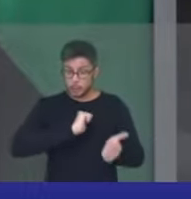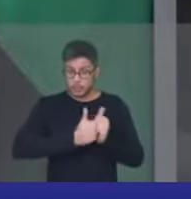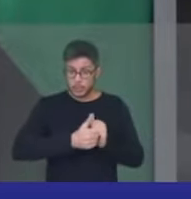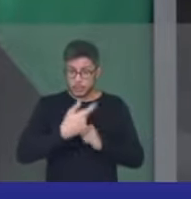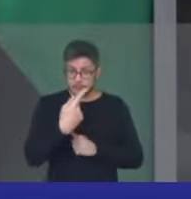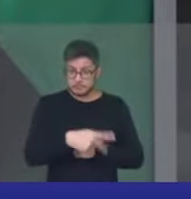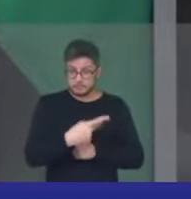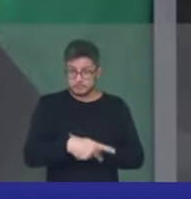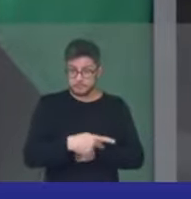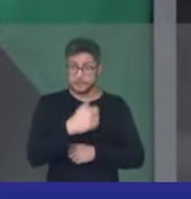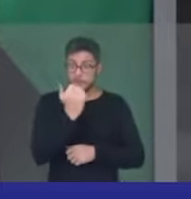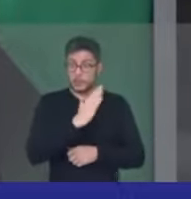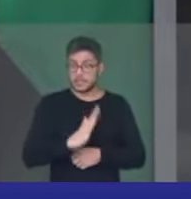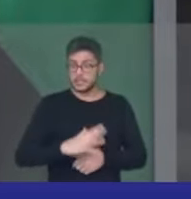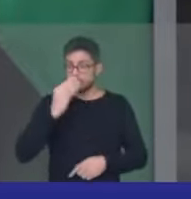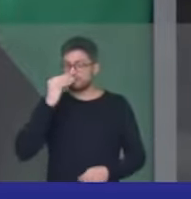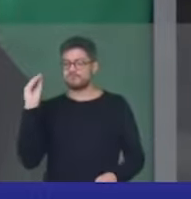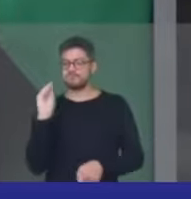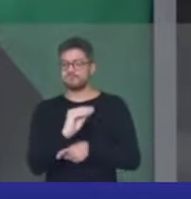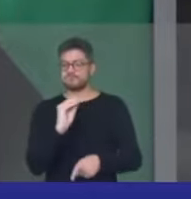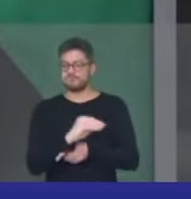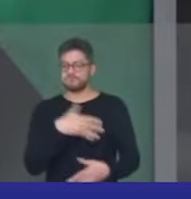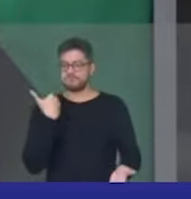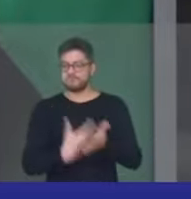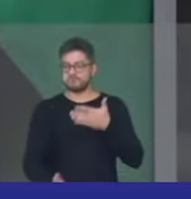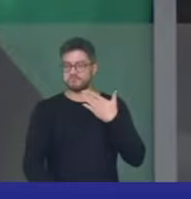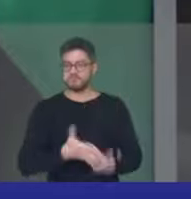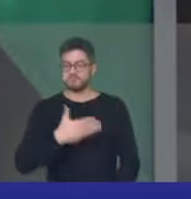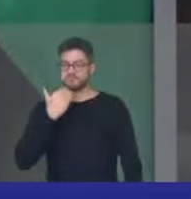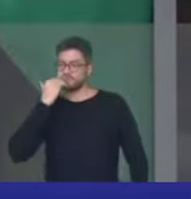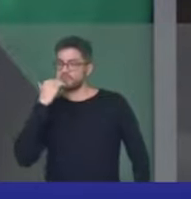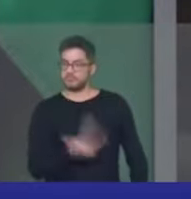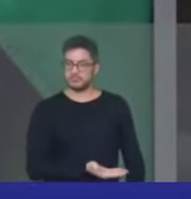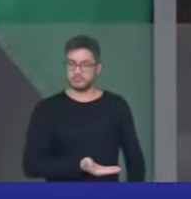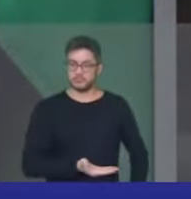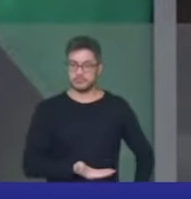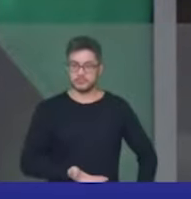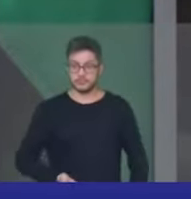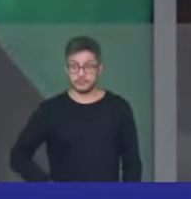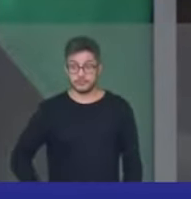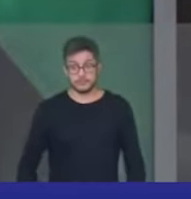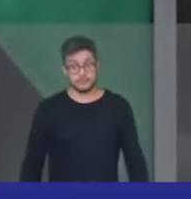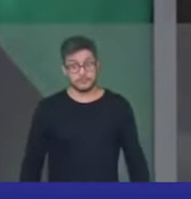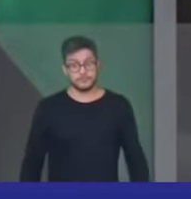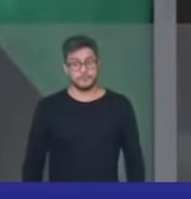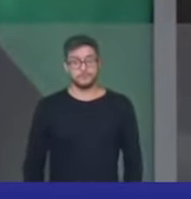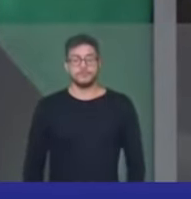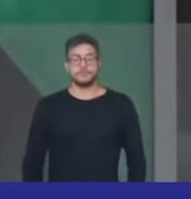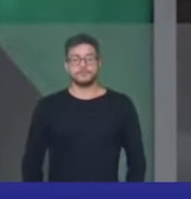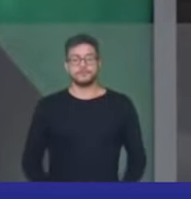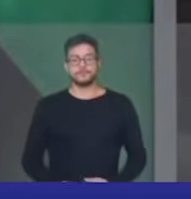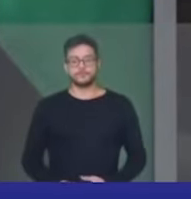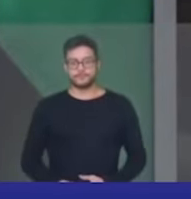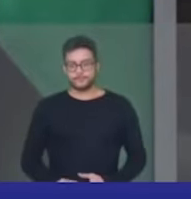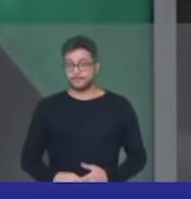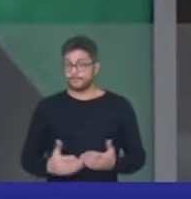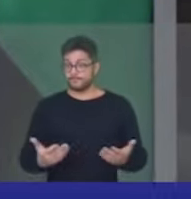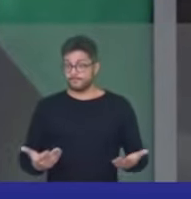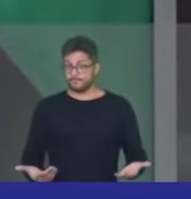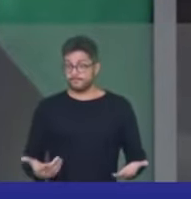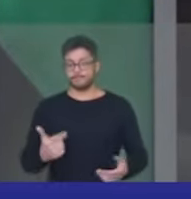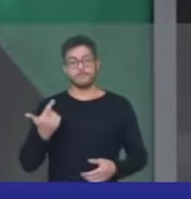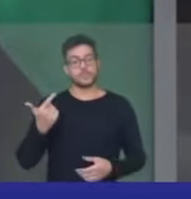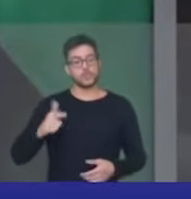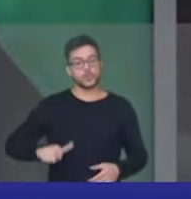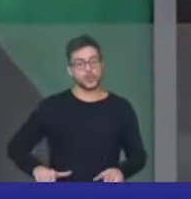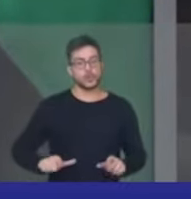ele quer falir quer quebrar o produtor brasileiro novamente o governo